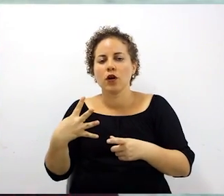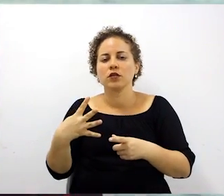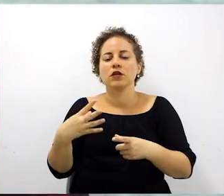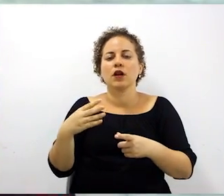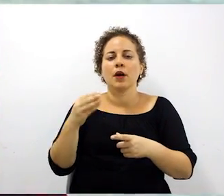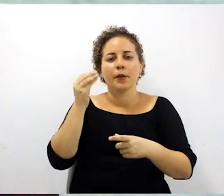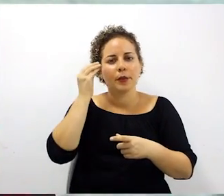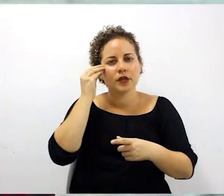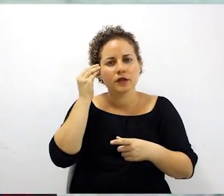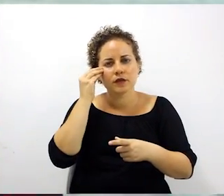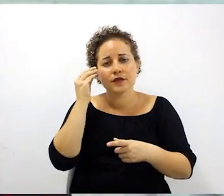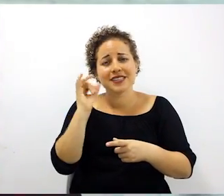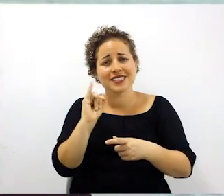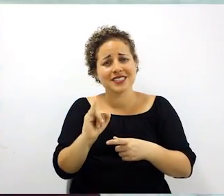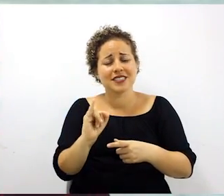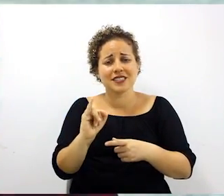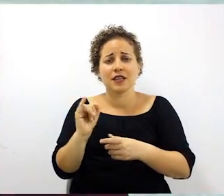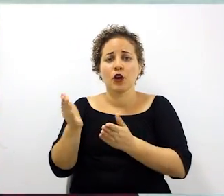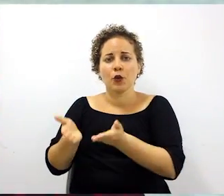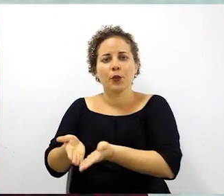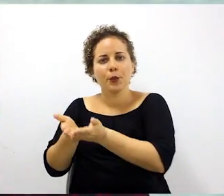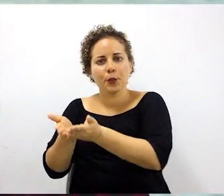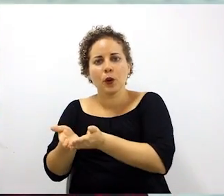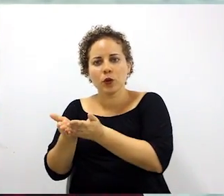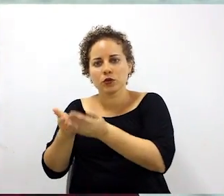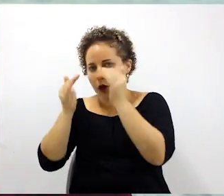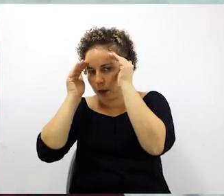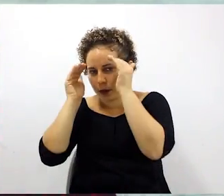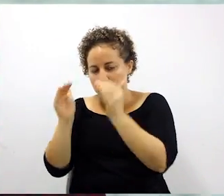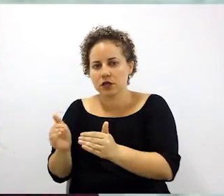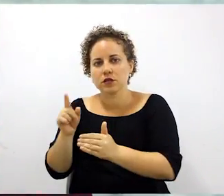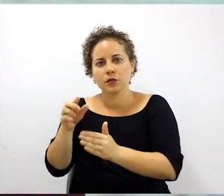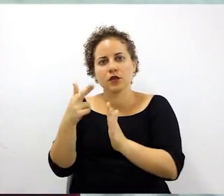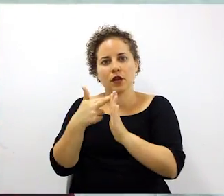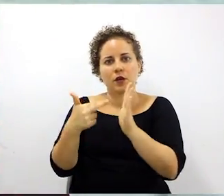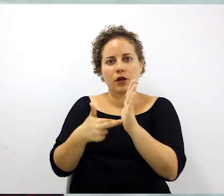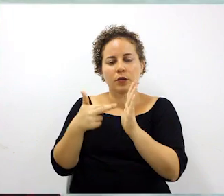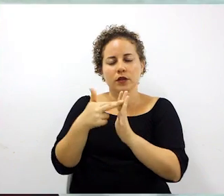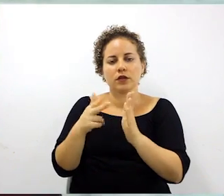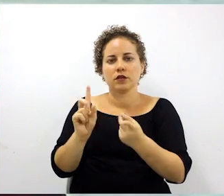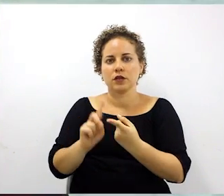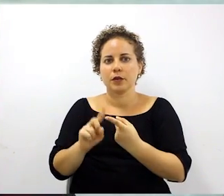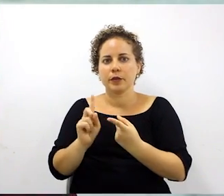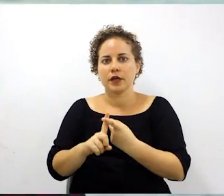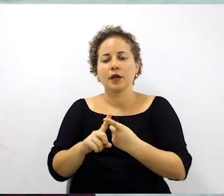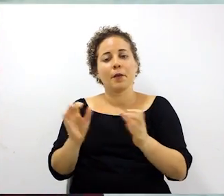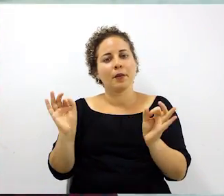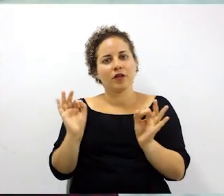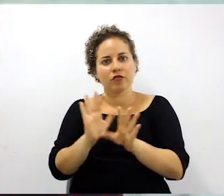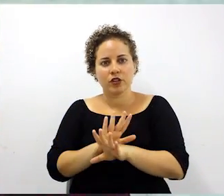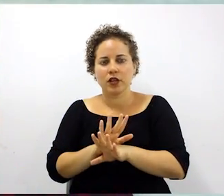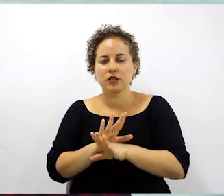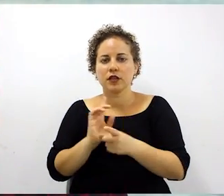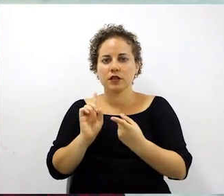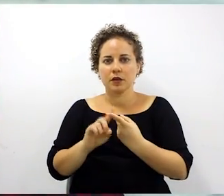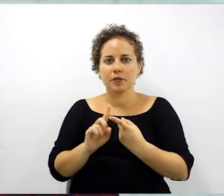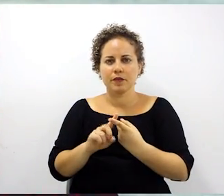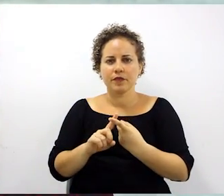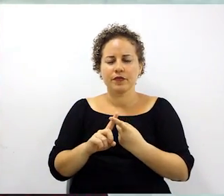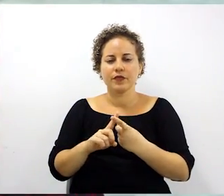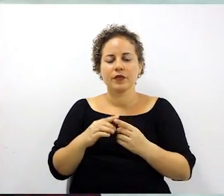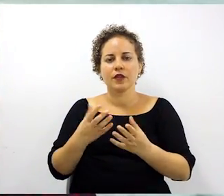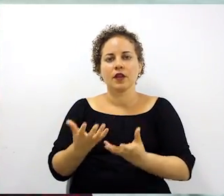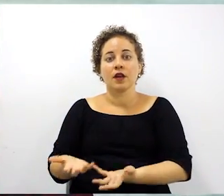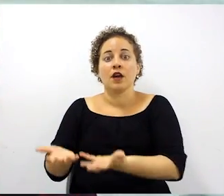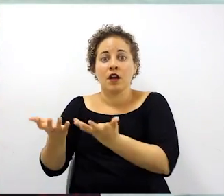para observar se o porto está cumprindo esta norma regulamentadora também. Para finalizar, eu quero falar sobre